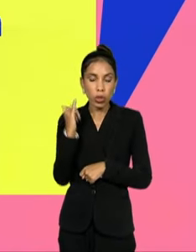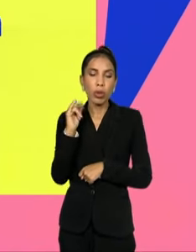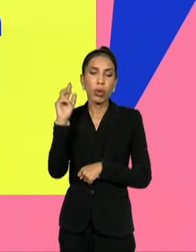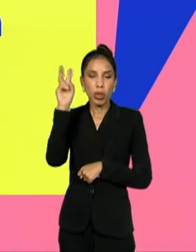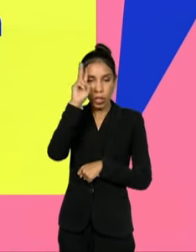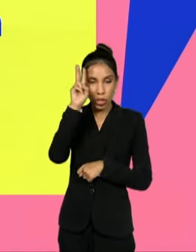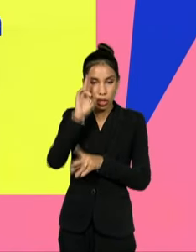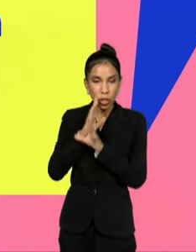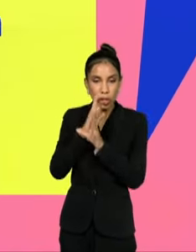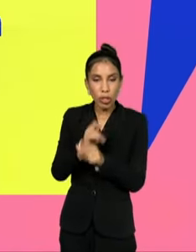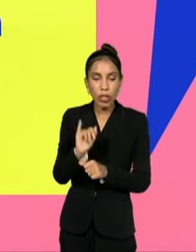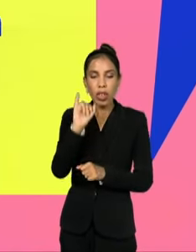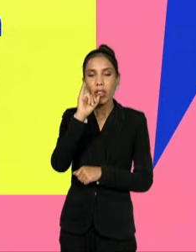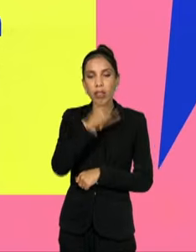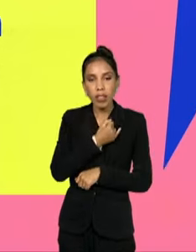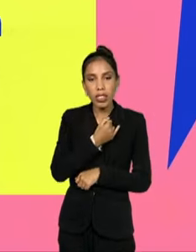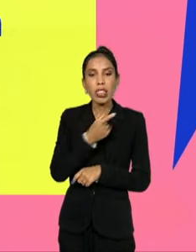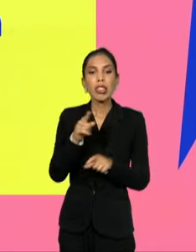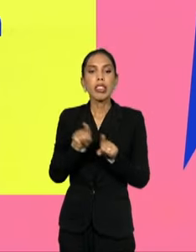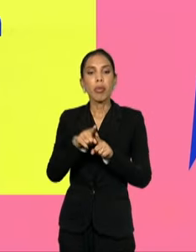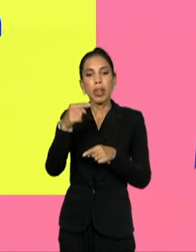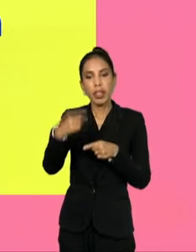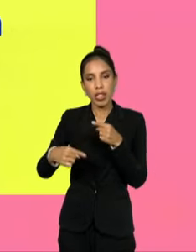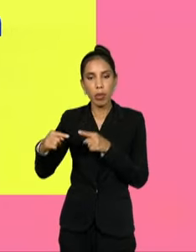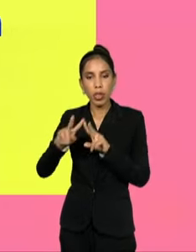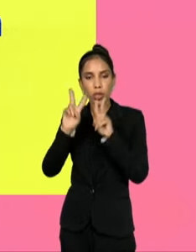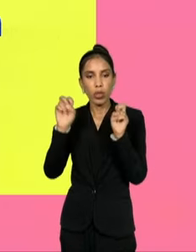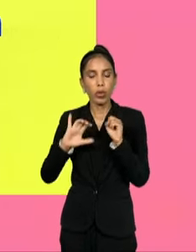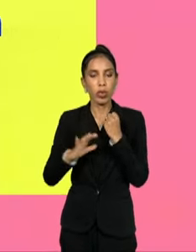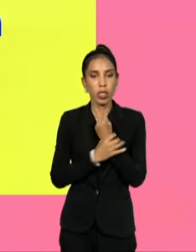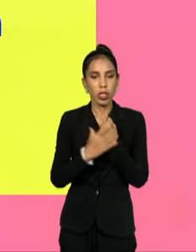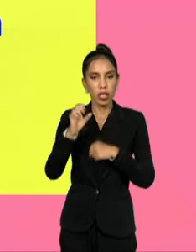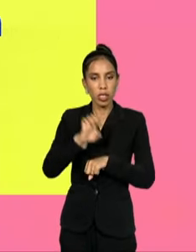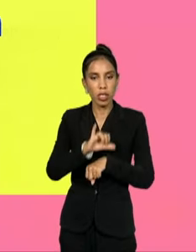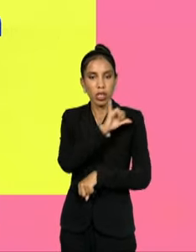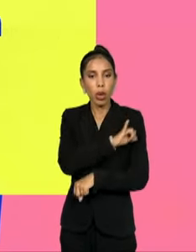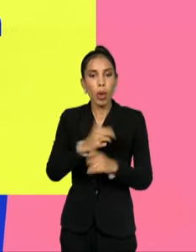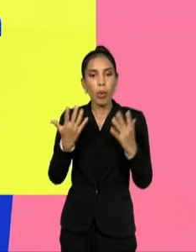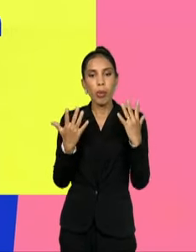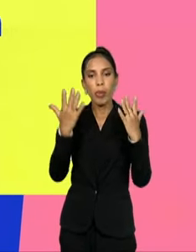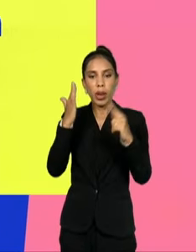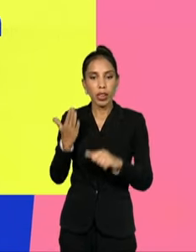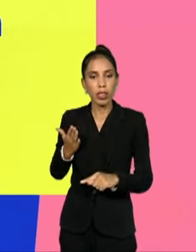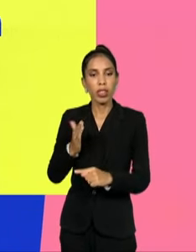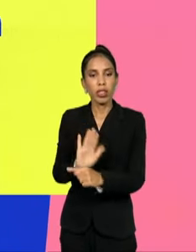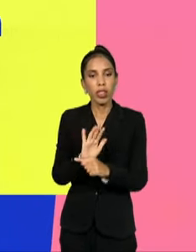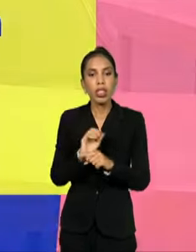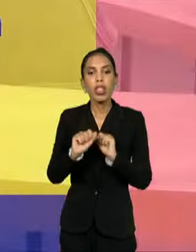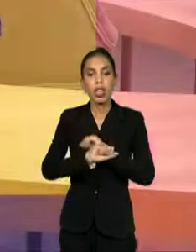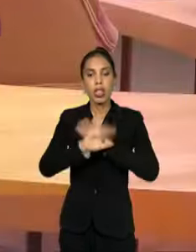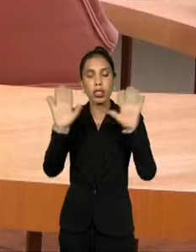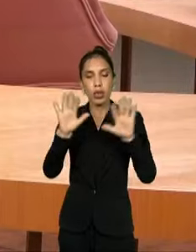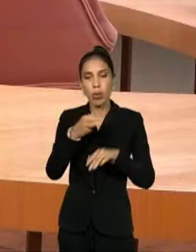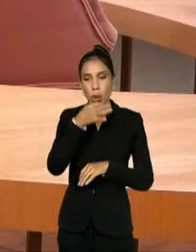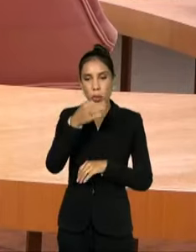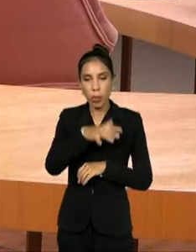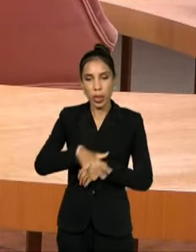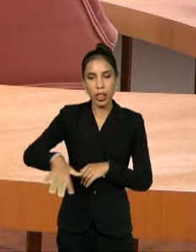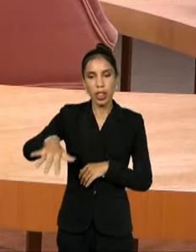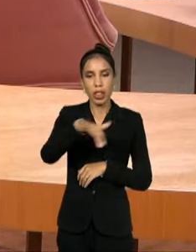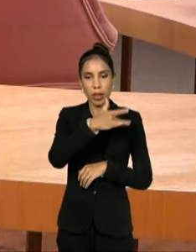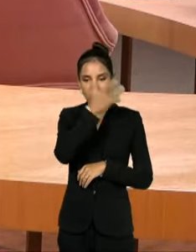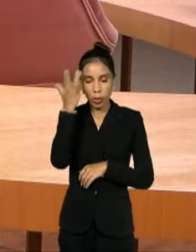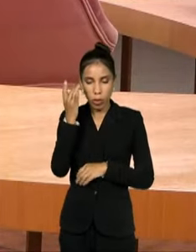debate sobre segurança no estado do Rio de Janeiro. Parabéns mais uma vez por essa contribuição de esclarecimento para a opinião pública. Muito obrigada,